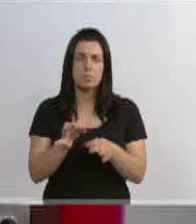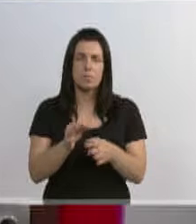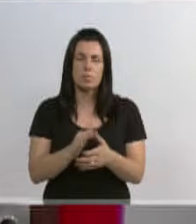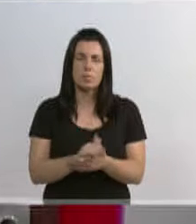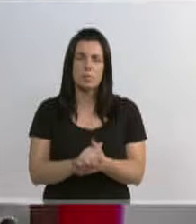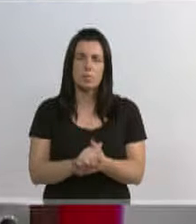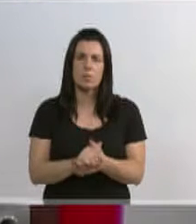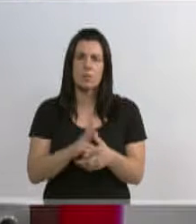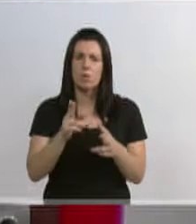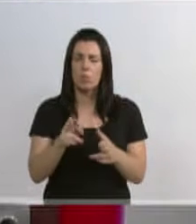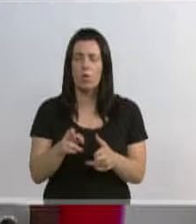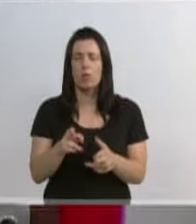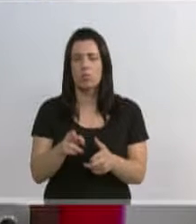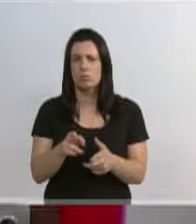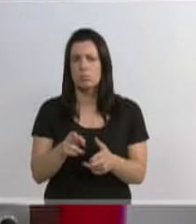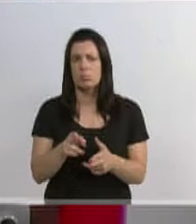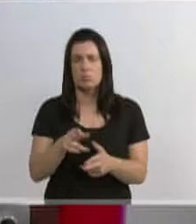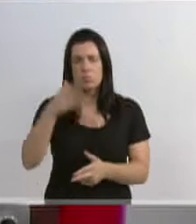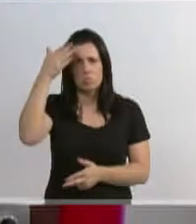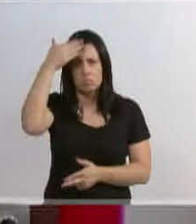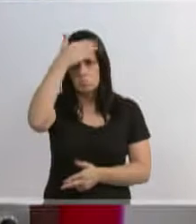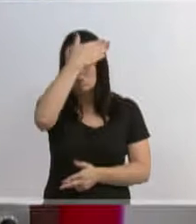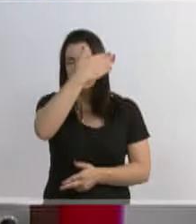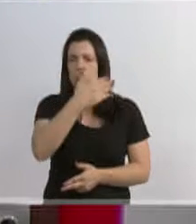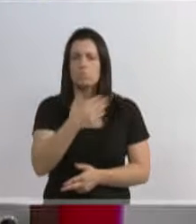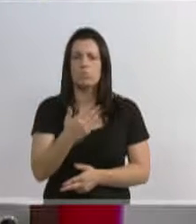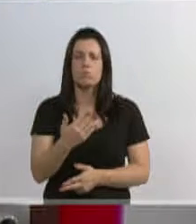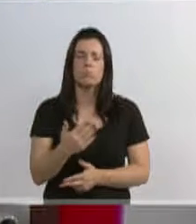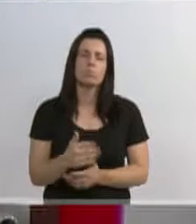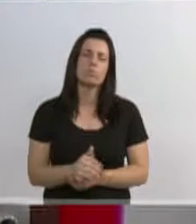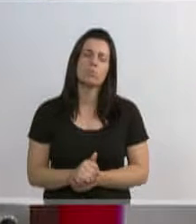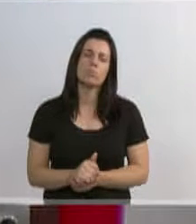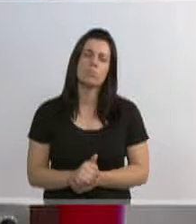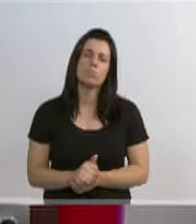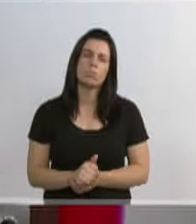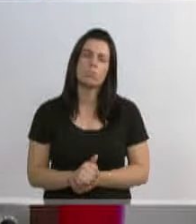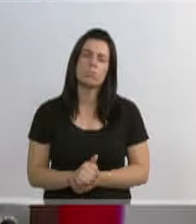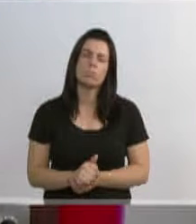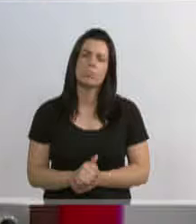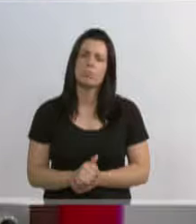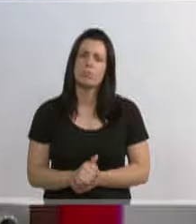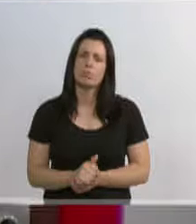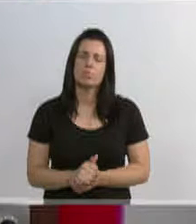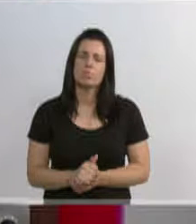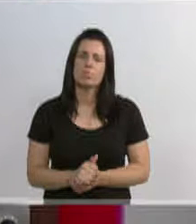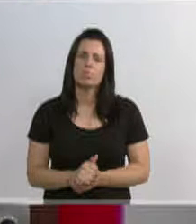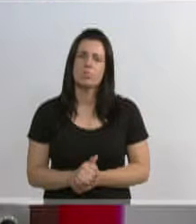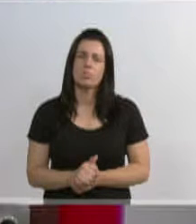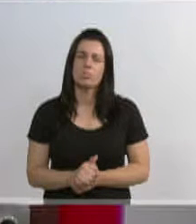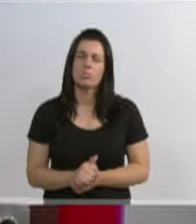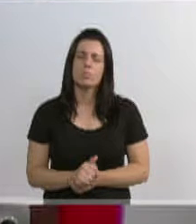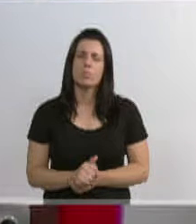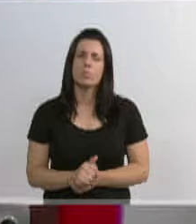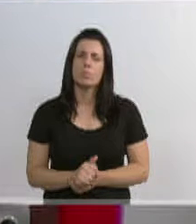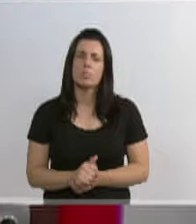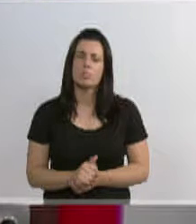o Sérgio Moro, doutor Sérgio Moro, não deixaria de passar uma condenação sem